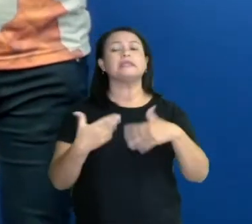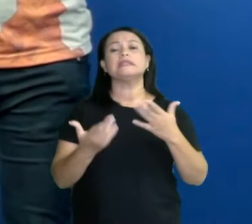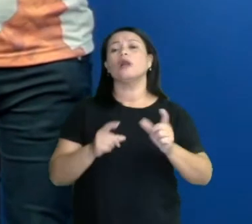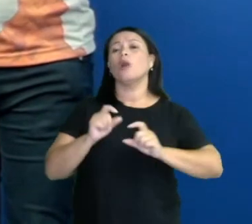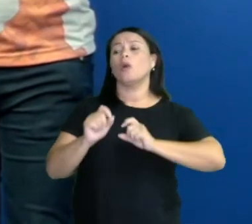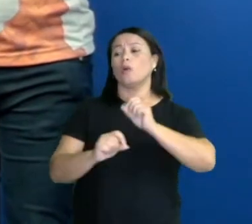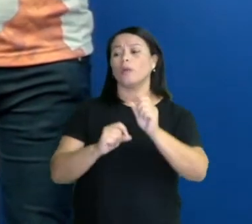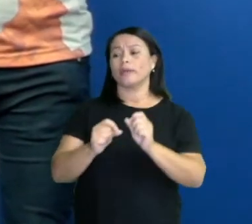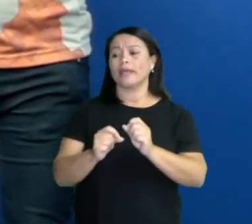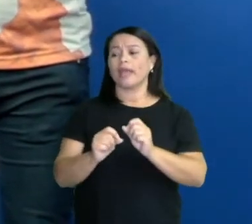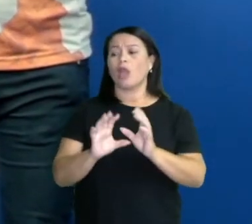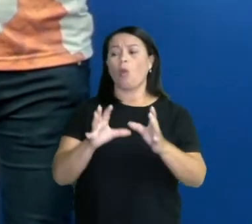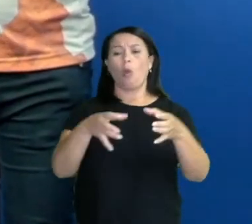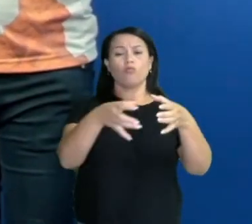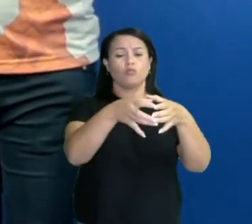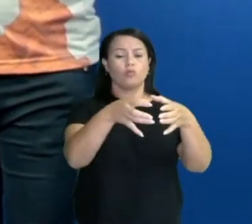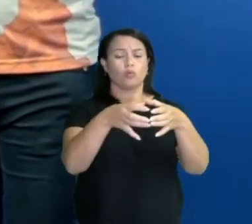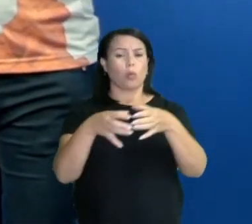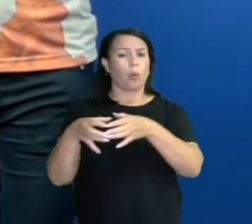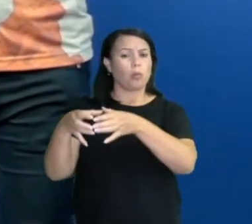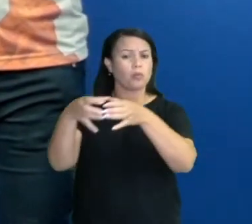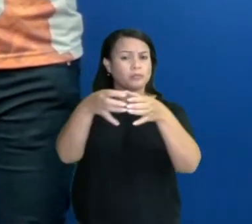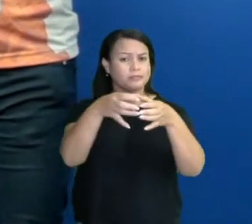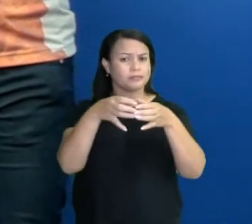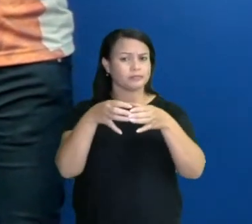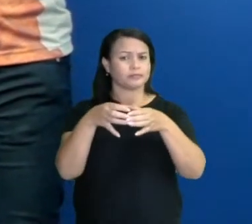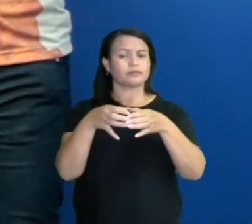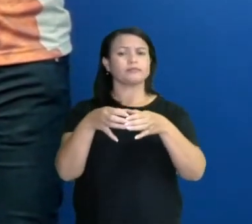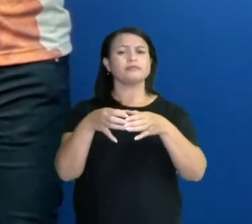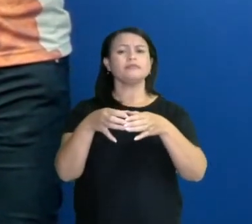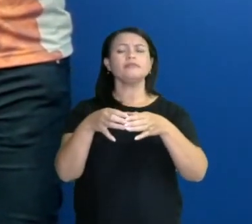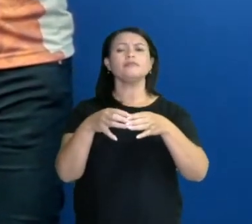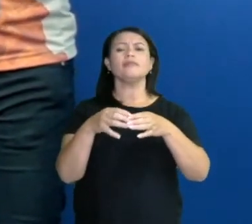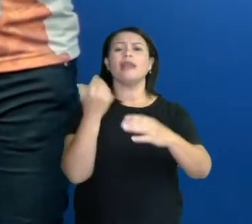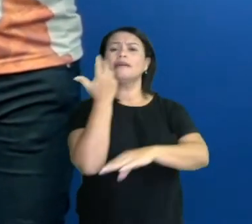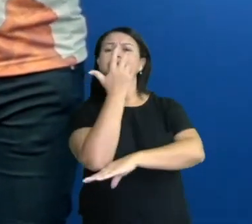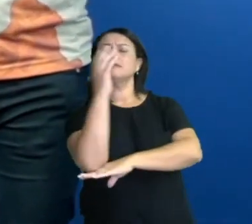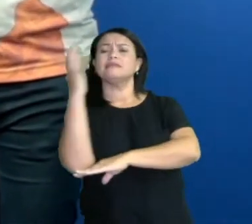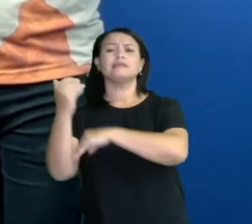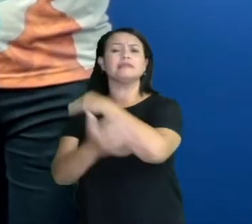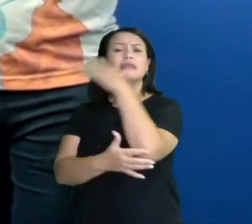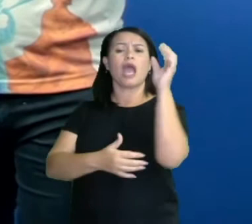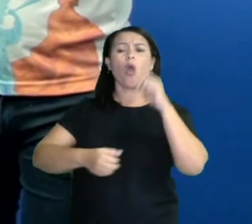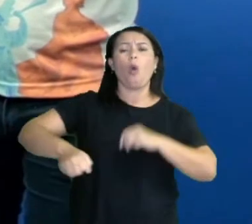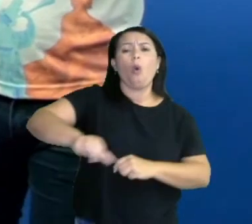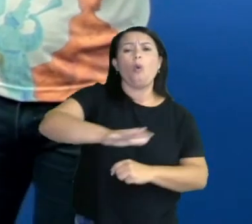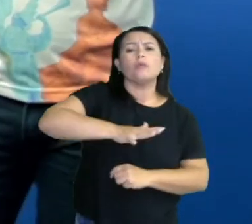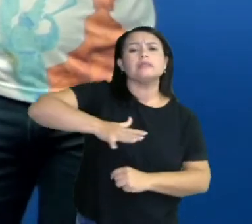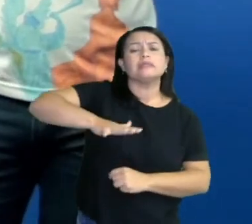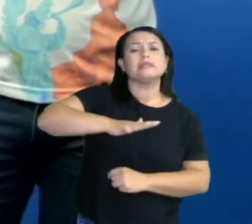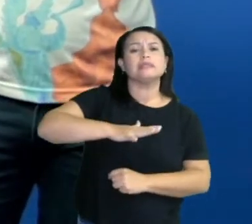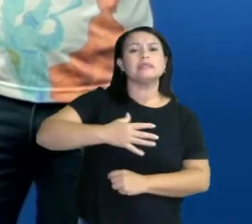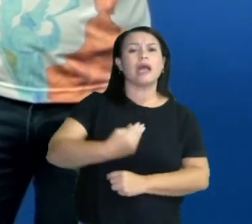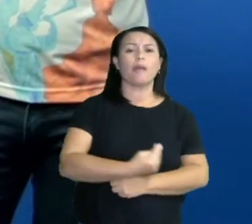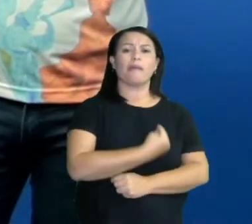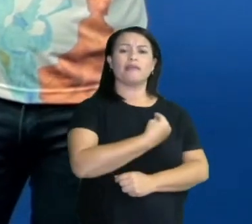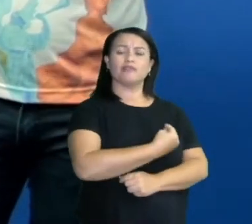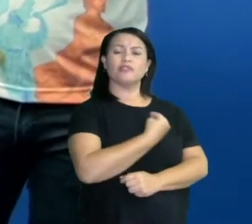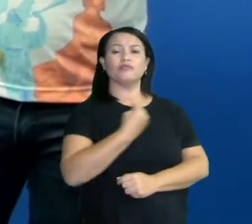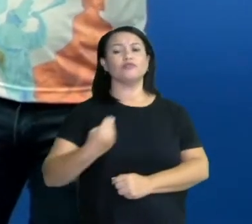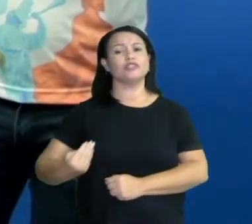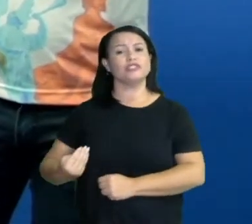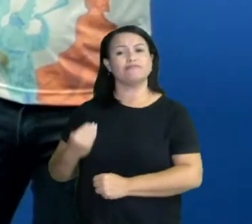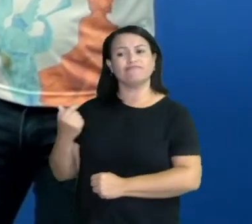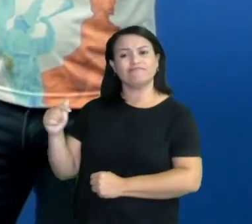então, desse conjunto de ecossistemas que possuem, às vezes, algumas características